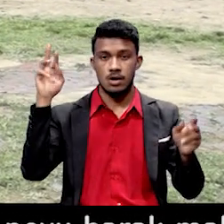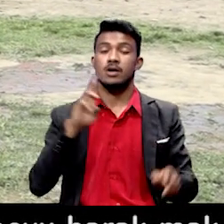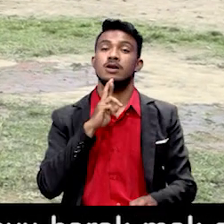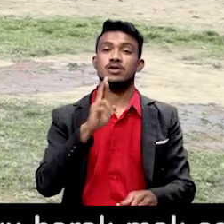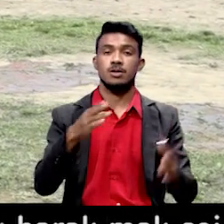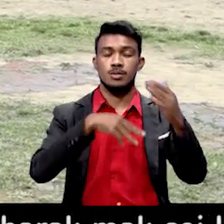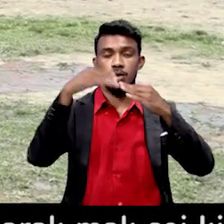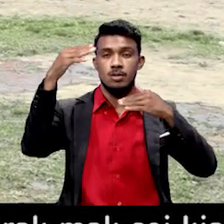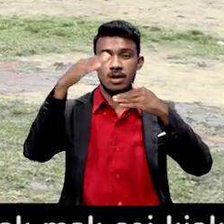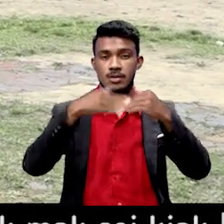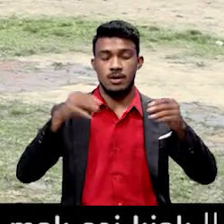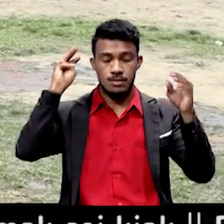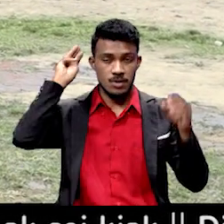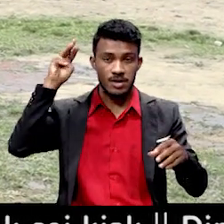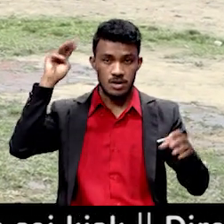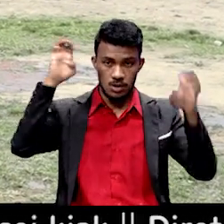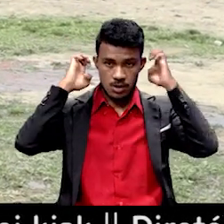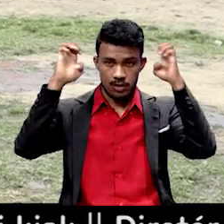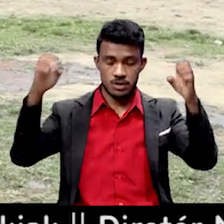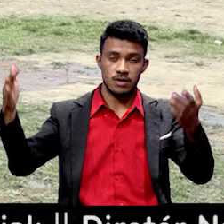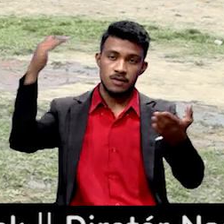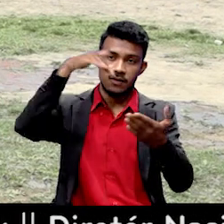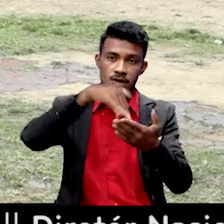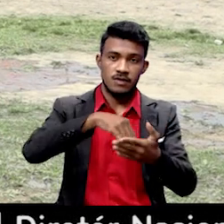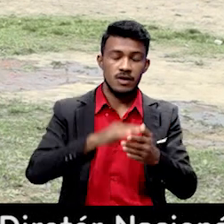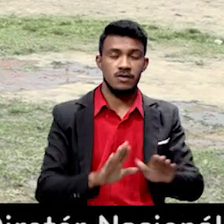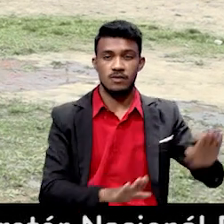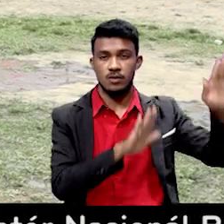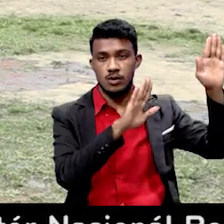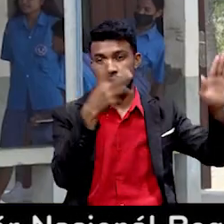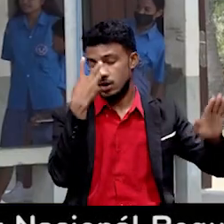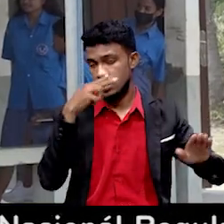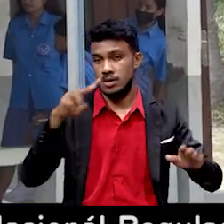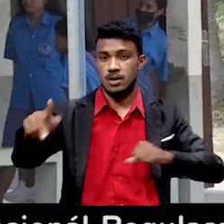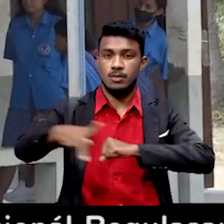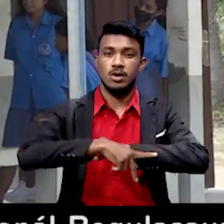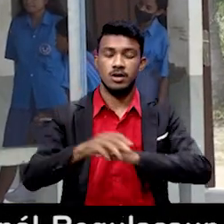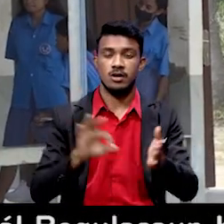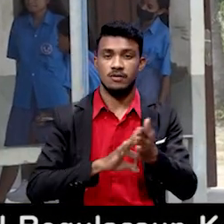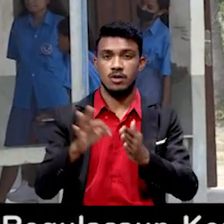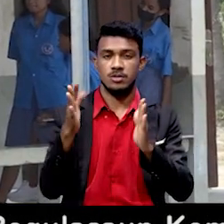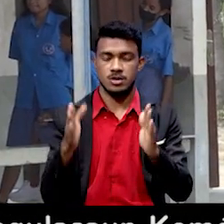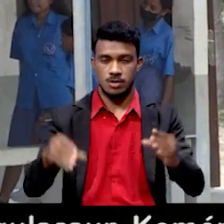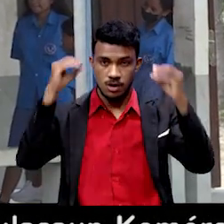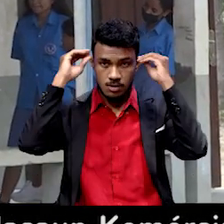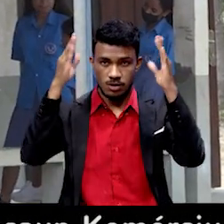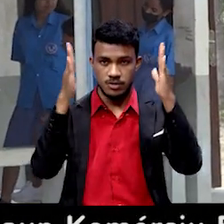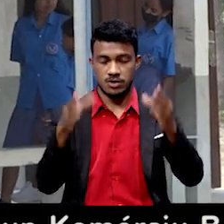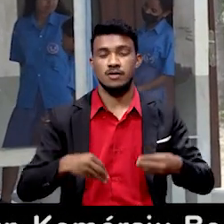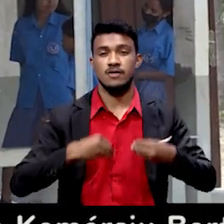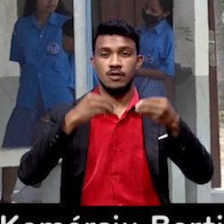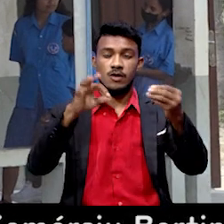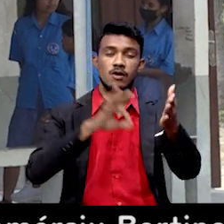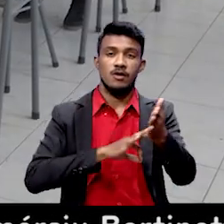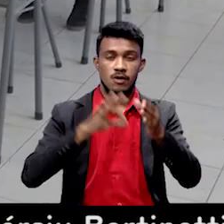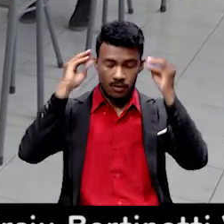refere, Ministério da Educação tem que fila fali ba base katak, falta política formação ba professor, nebe a tu forma